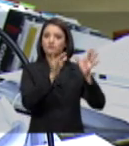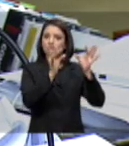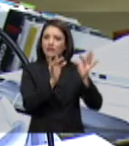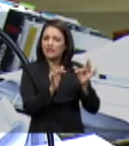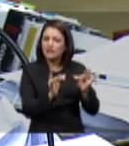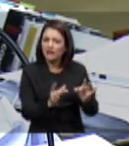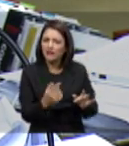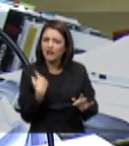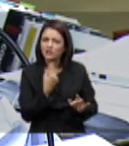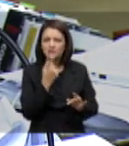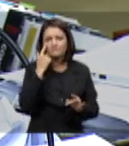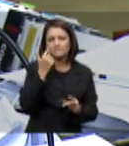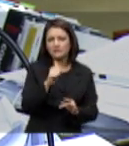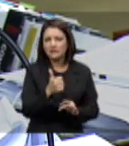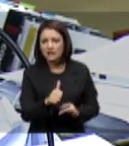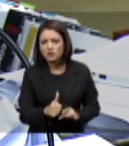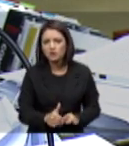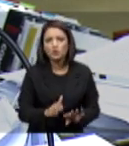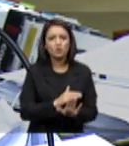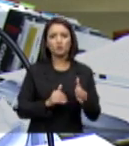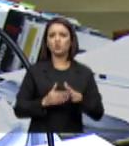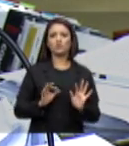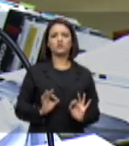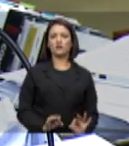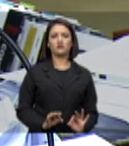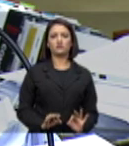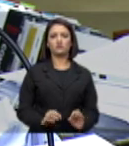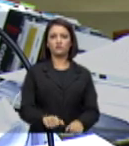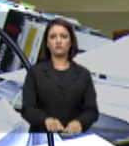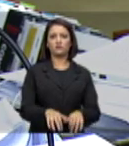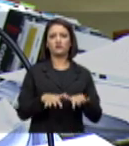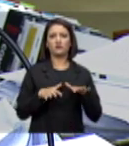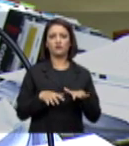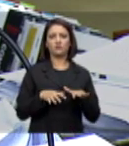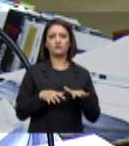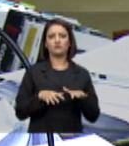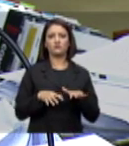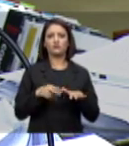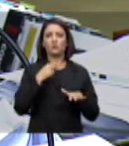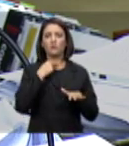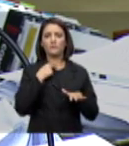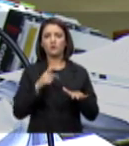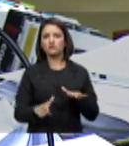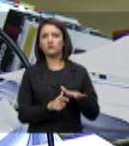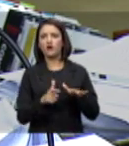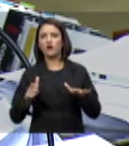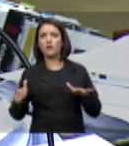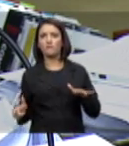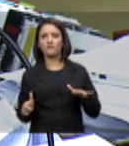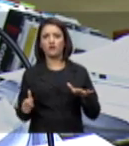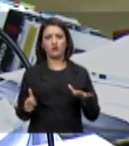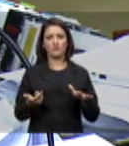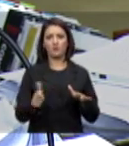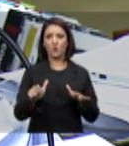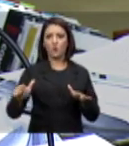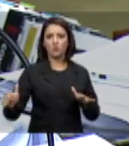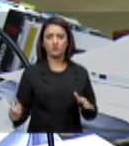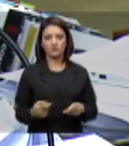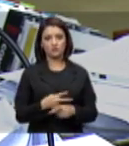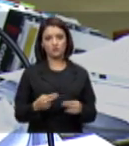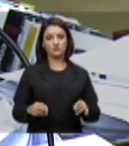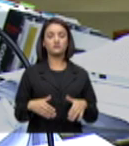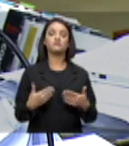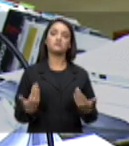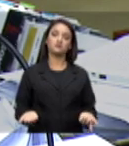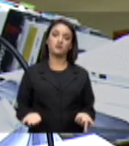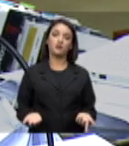detalhadamente analisado pelo e é plenário do supremo tribunal federal em 2015 então é